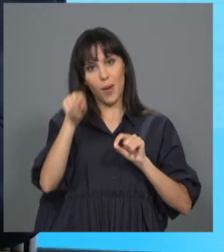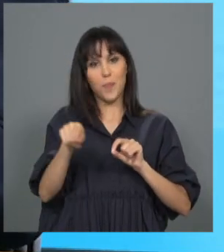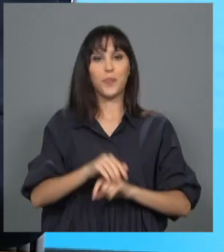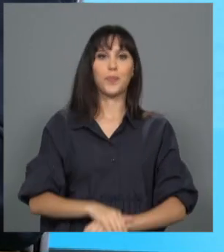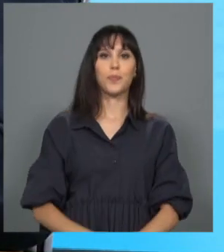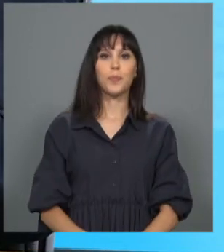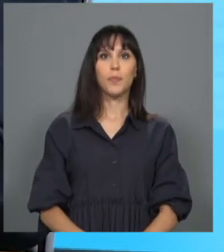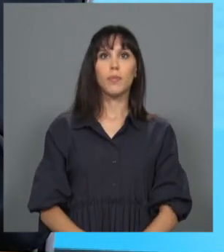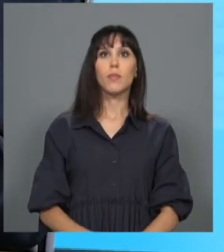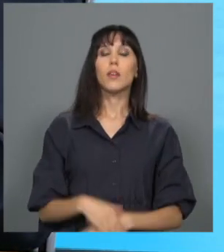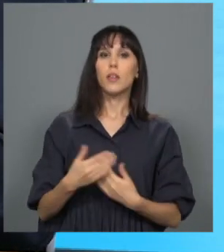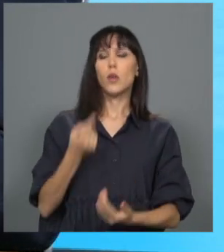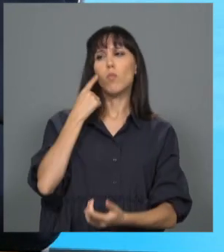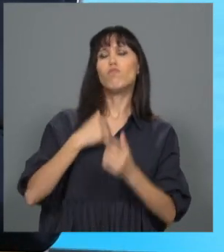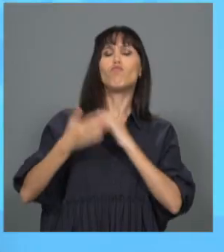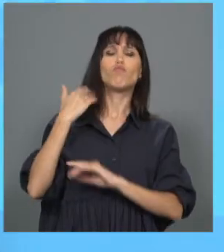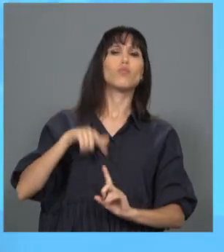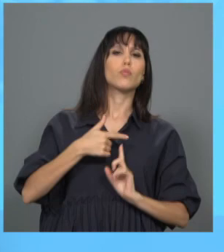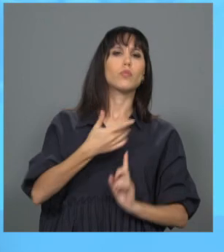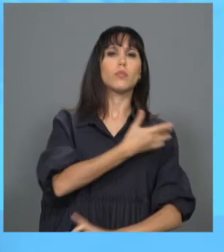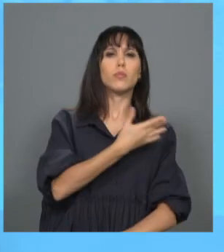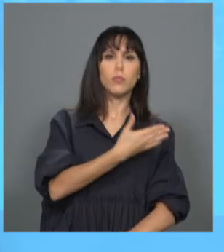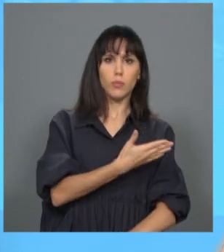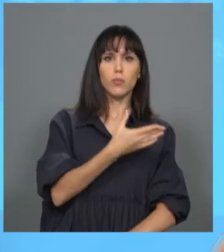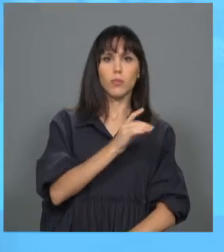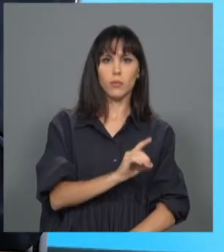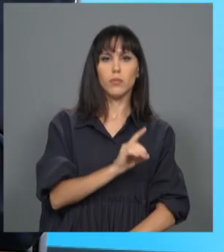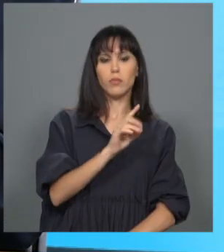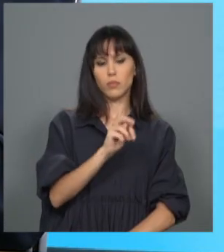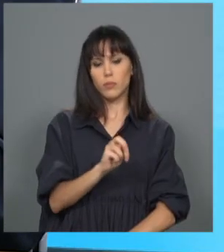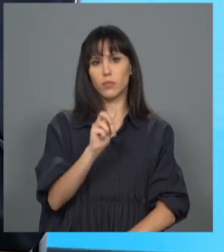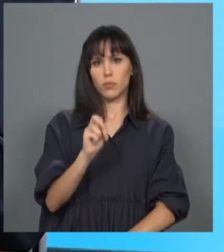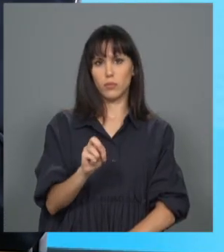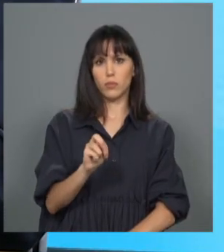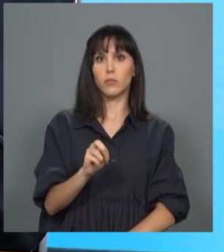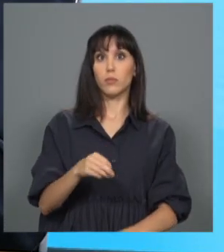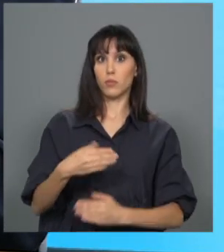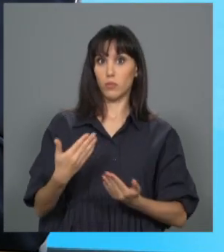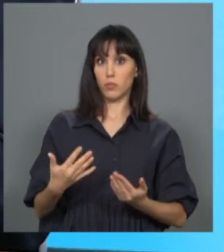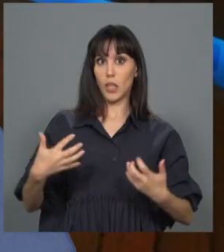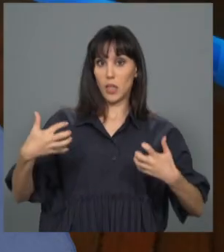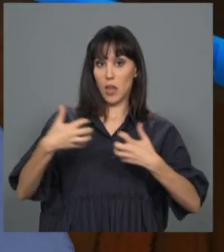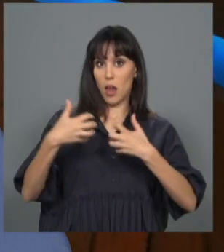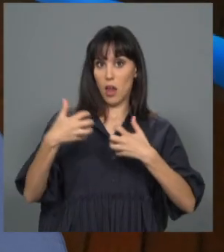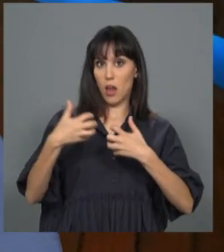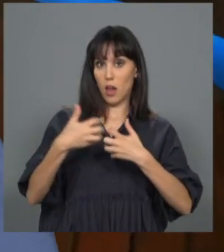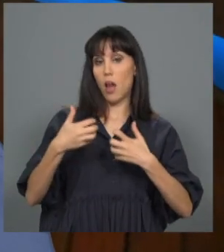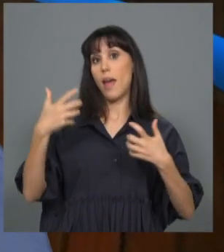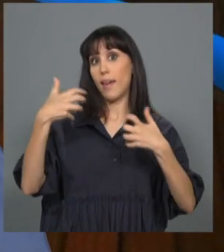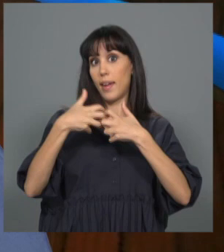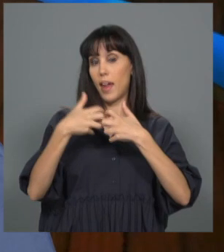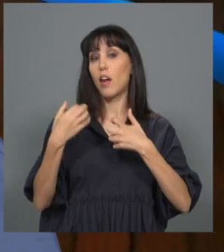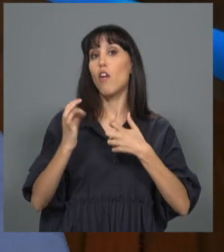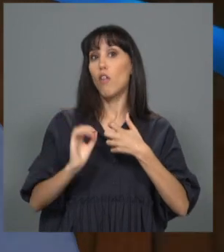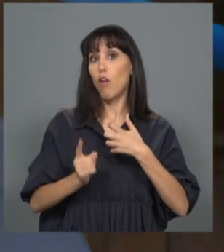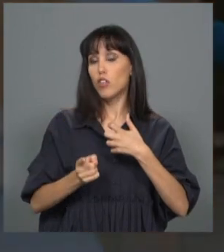Então, recuamos a 1633. Estamos numa guerra, a Guerra dos